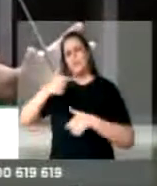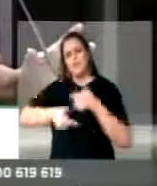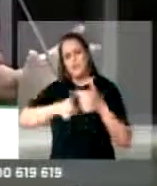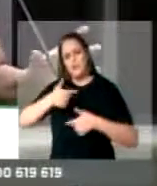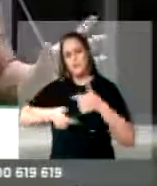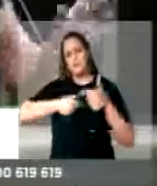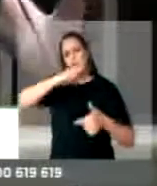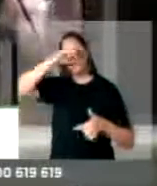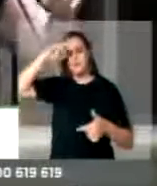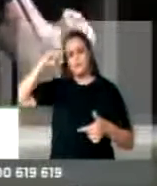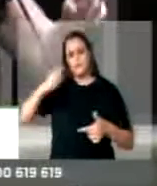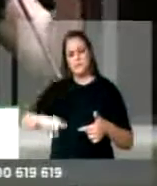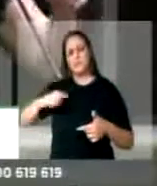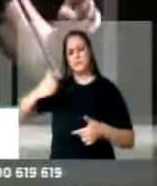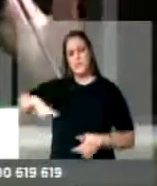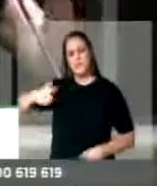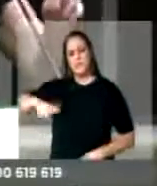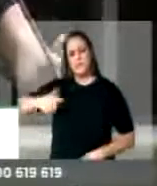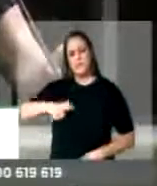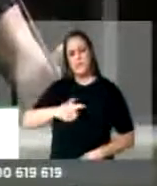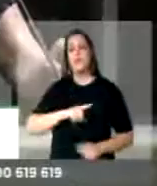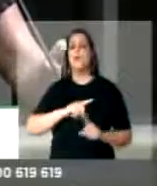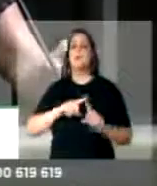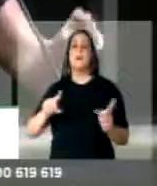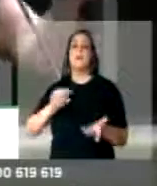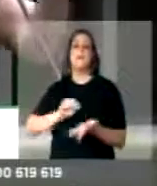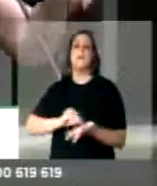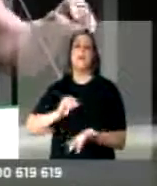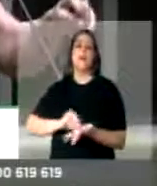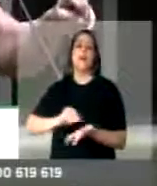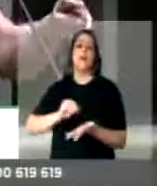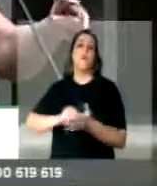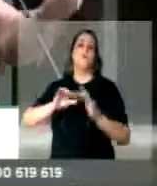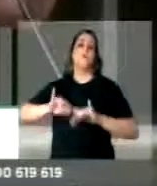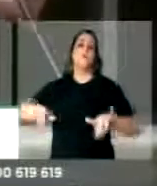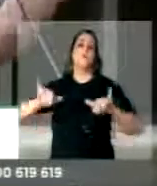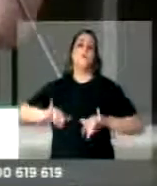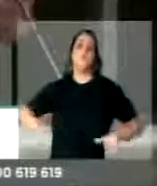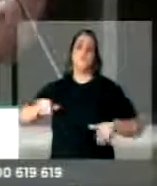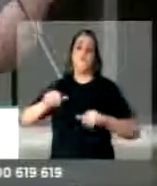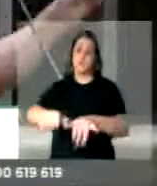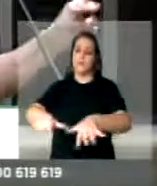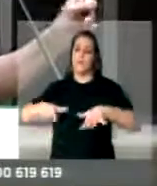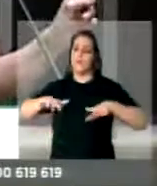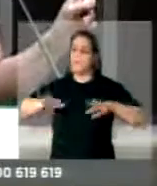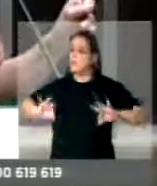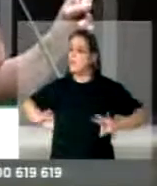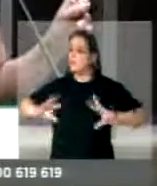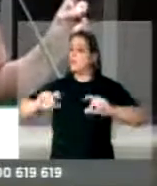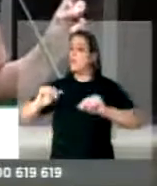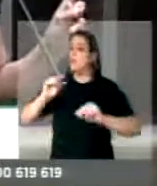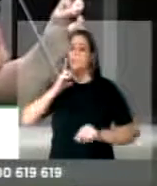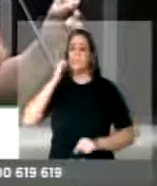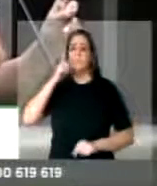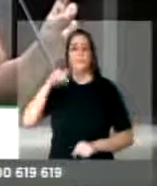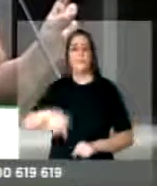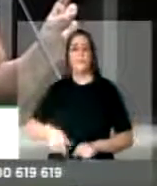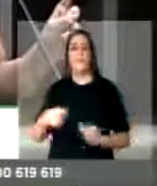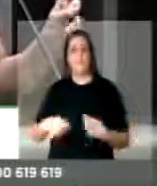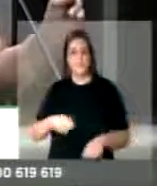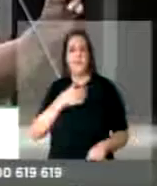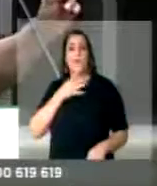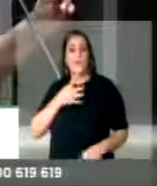uma comissão, mas que precisam ser conhecidas e discutidas por todos os deputados e deputadas desta